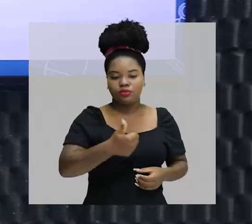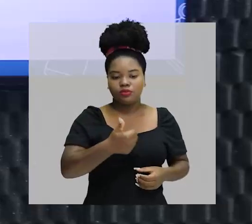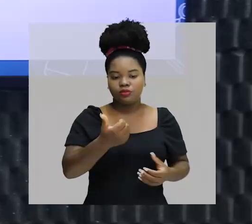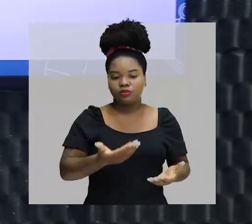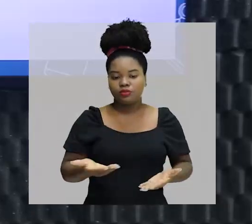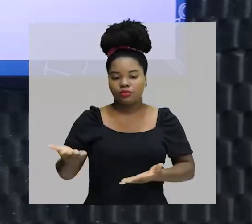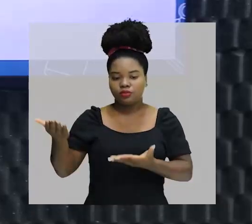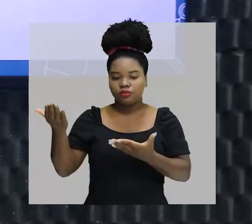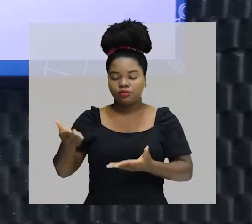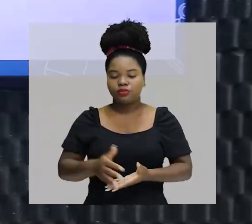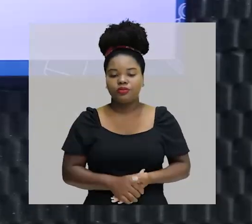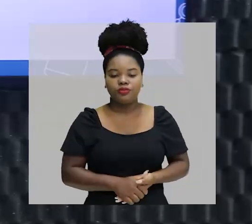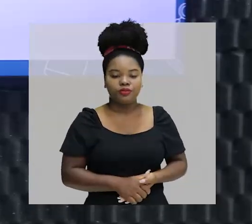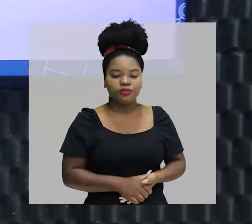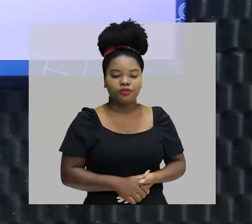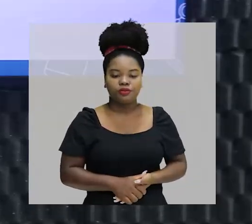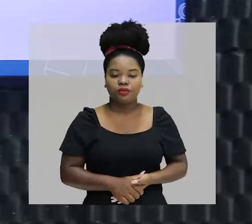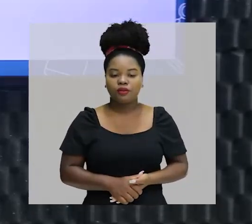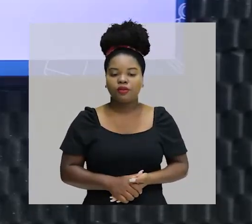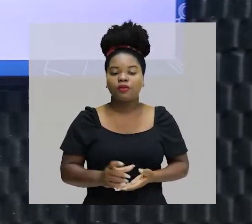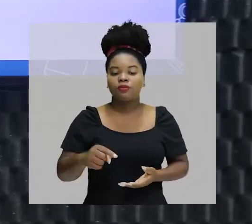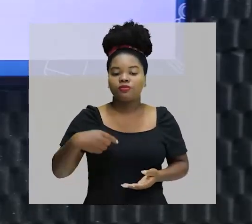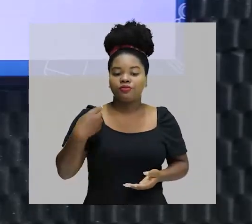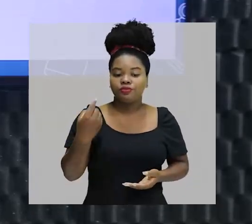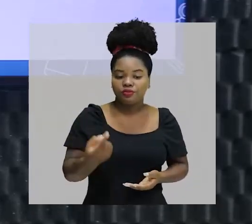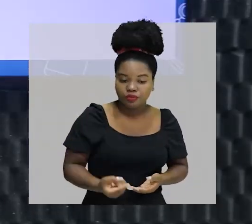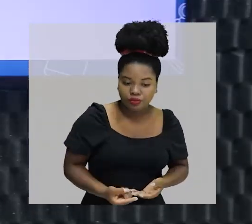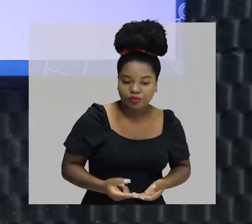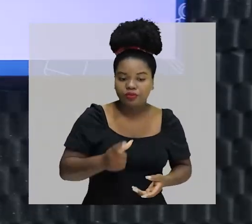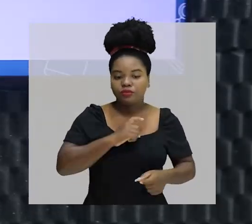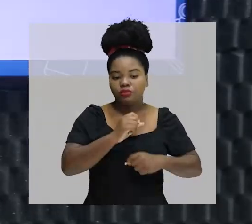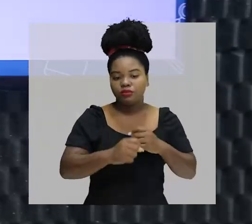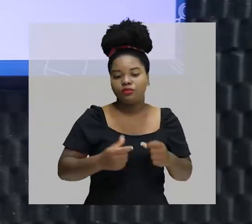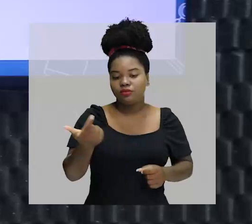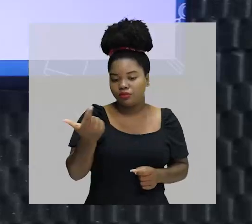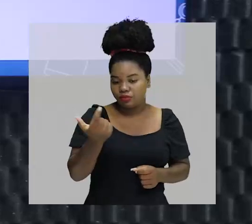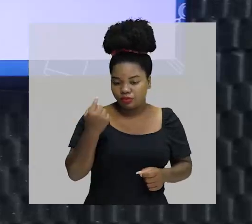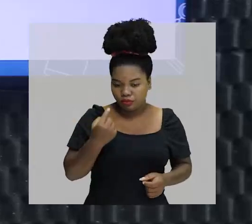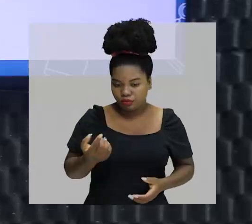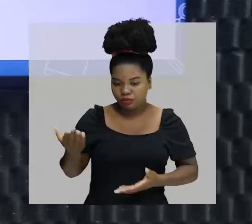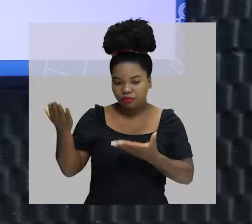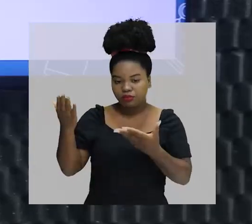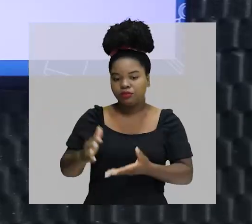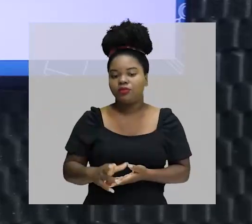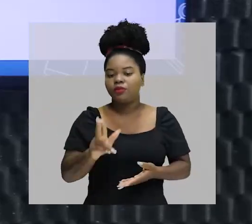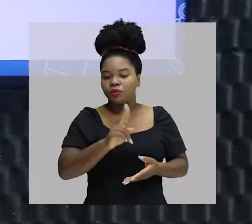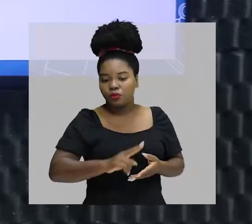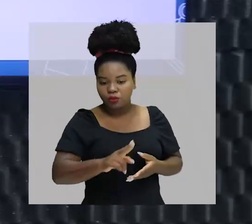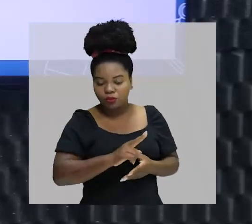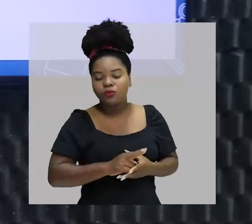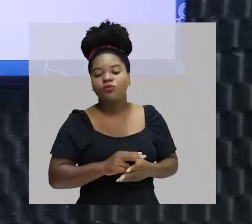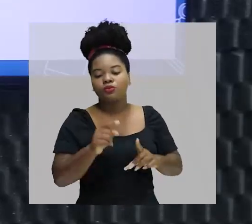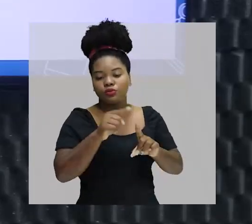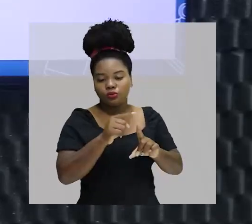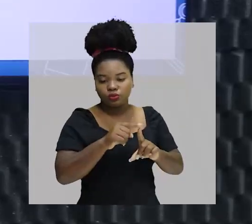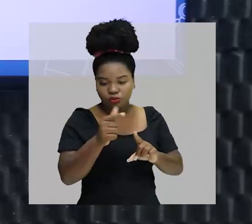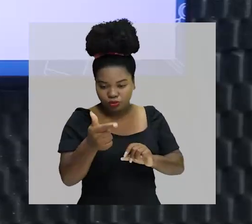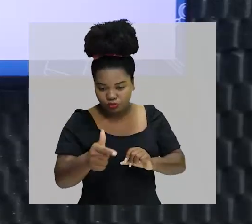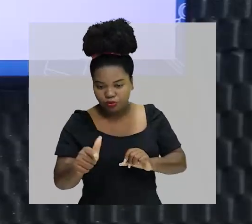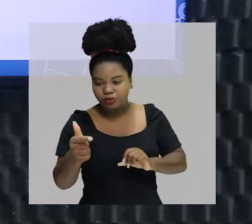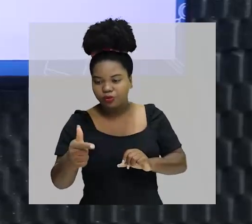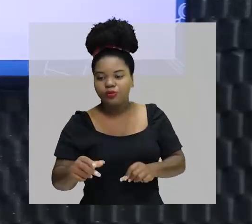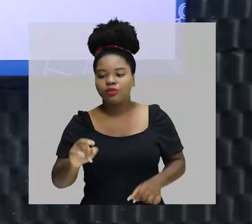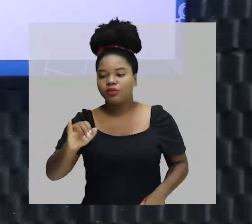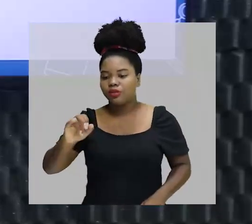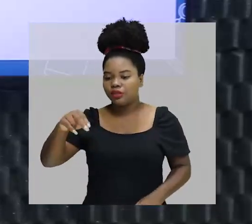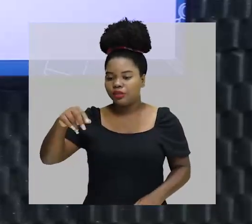dos tempos verbais em inglês, depois o uso do aspecto contínuo, que aí sim é esse ing na função